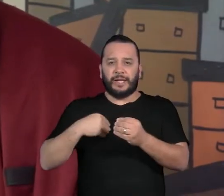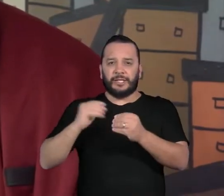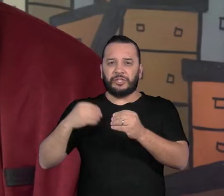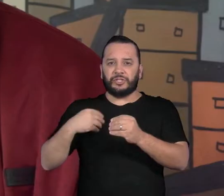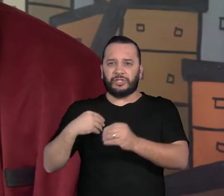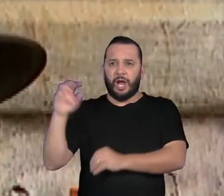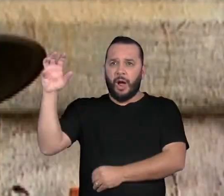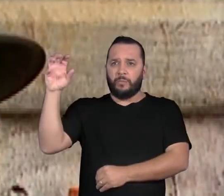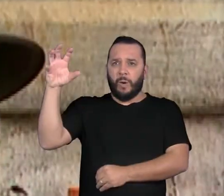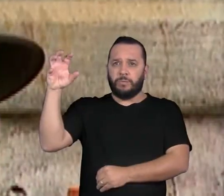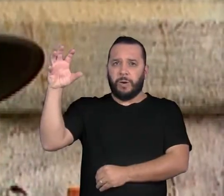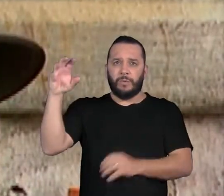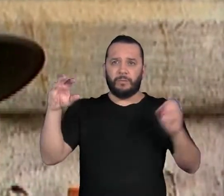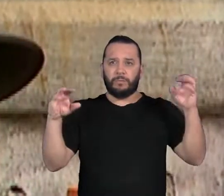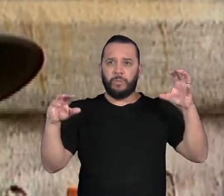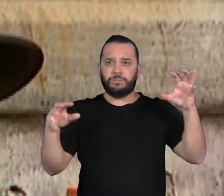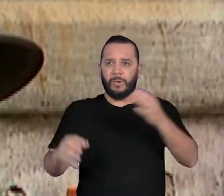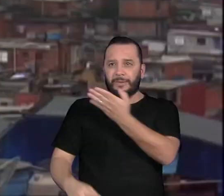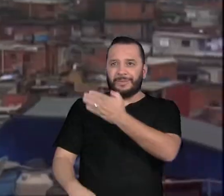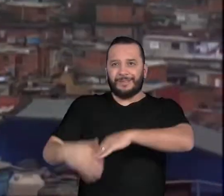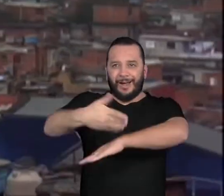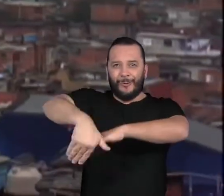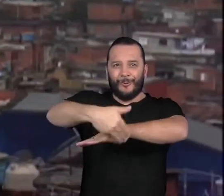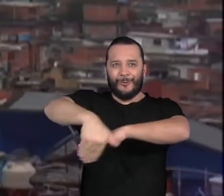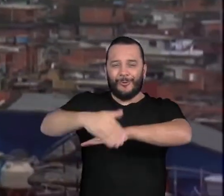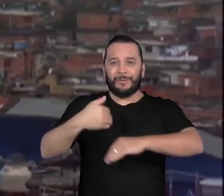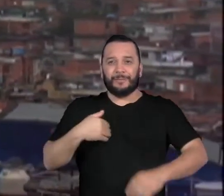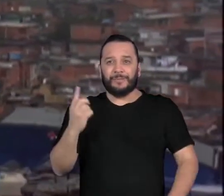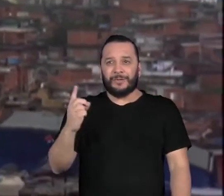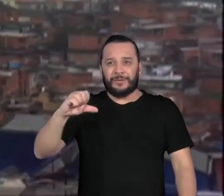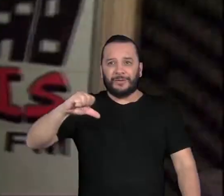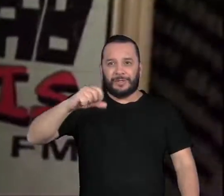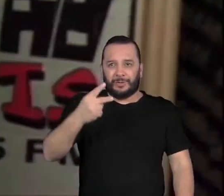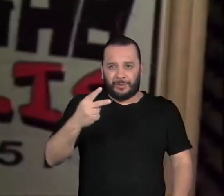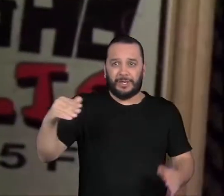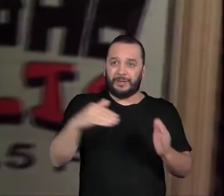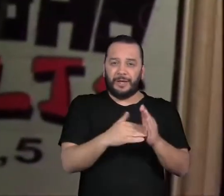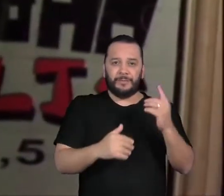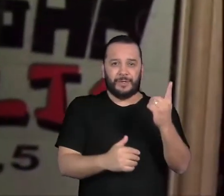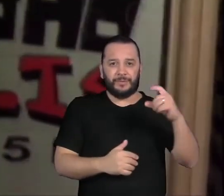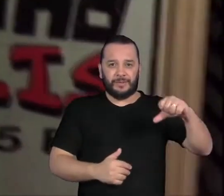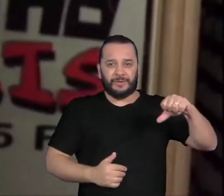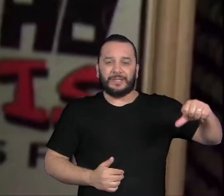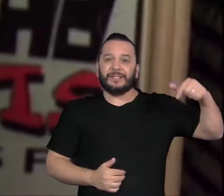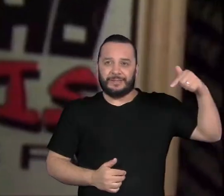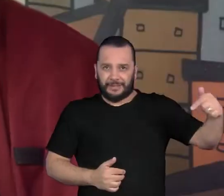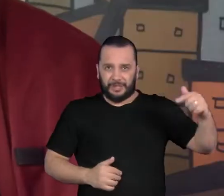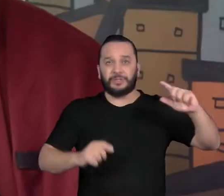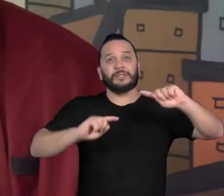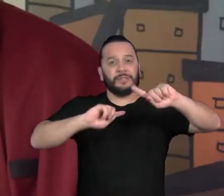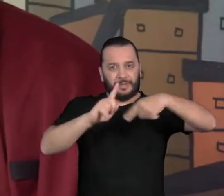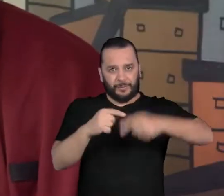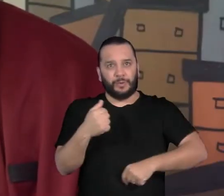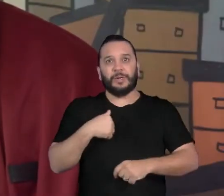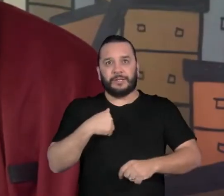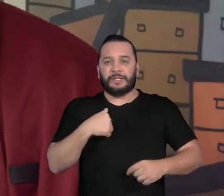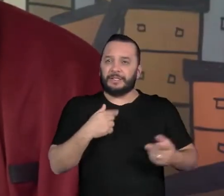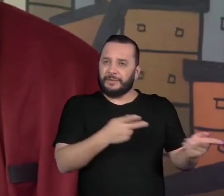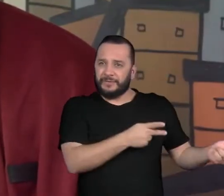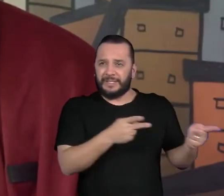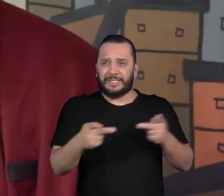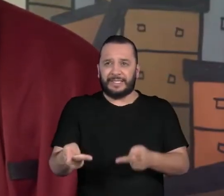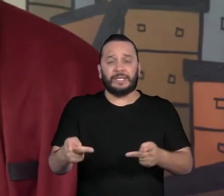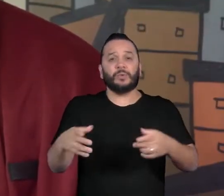da comunidade, né? A Rádio Corneta foi de 1992 até 1997. Em 97 a gente recebeu a visita de um grupo